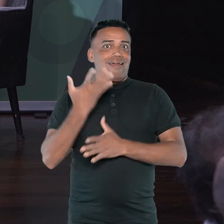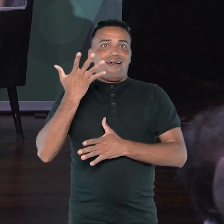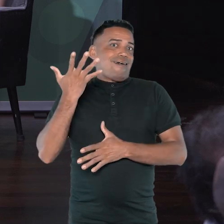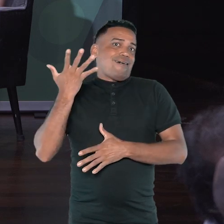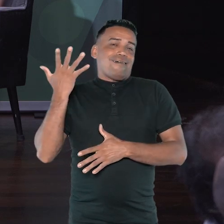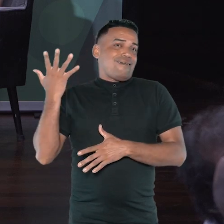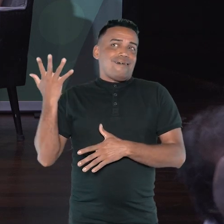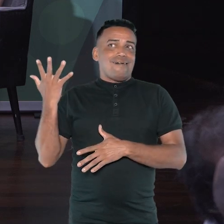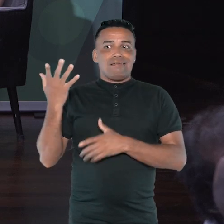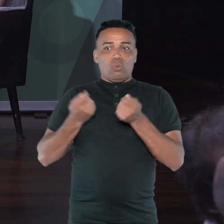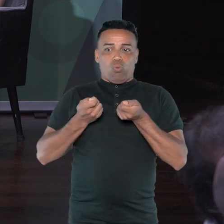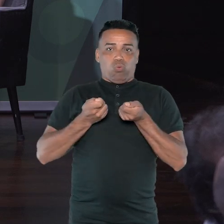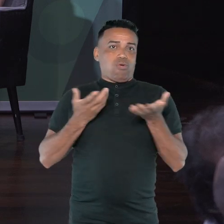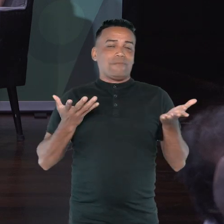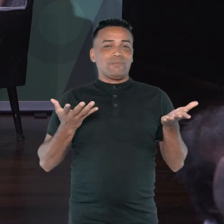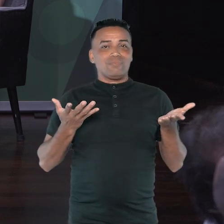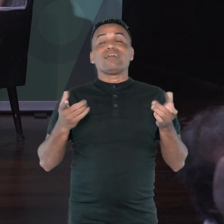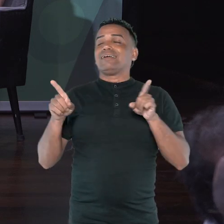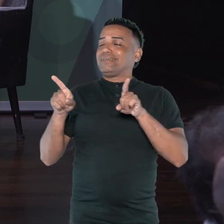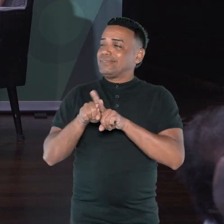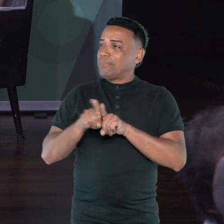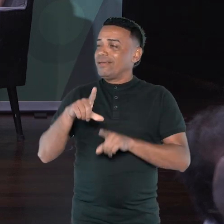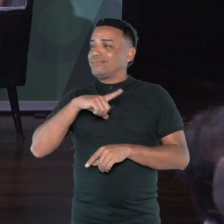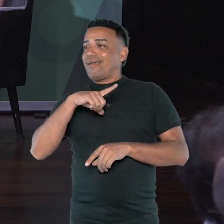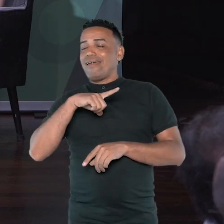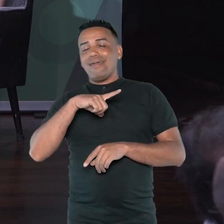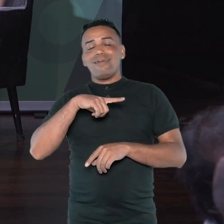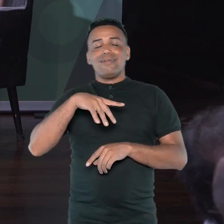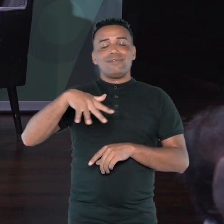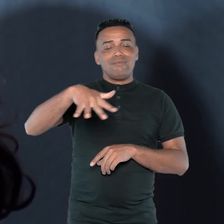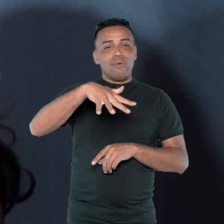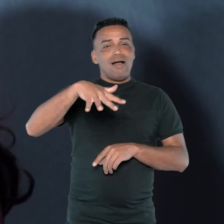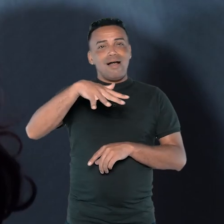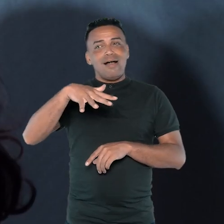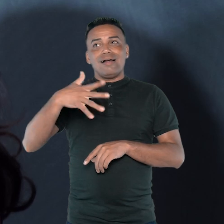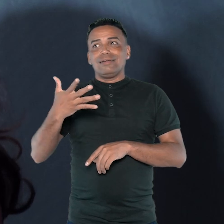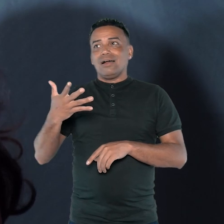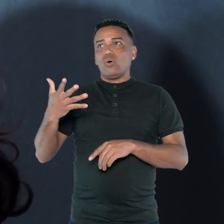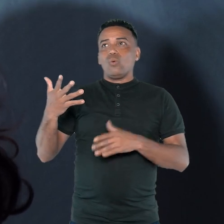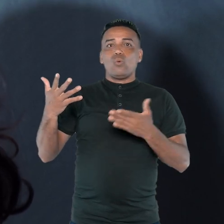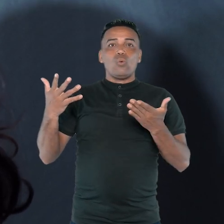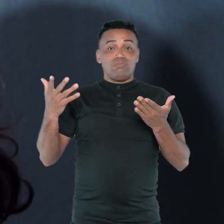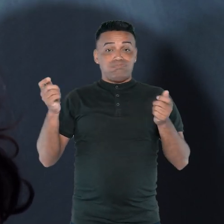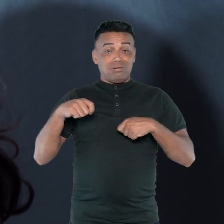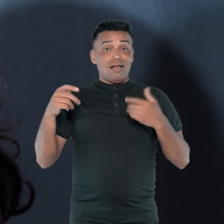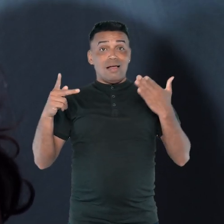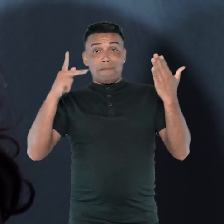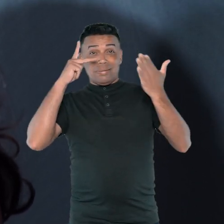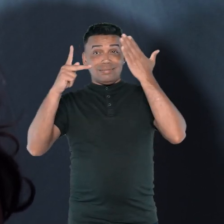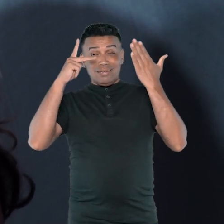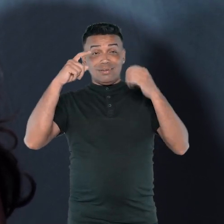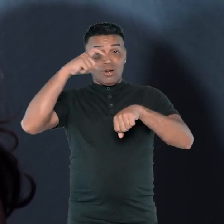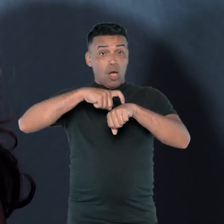né? E ao mesmo tempo tem um ponto aí que fica do trabalho psíquico que o sujeito vai fazer a partir